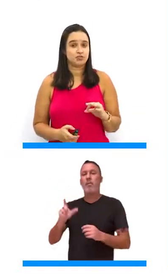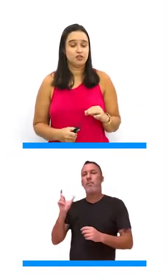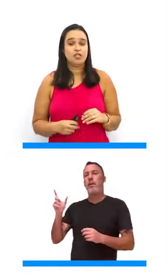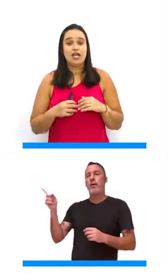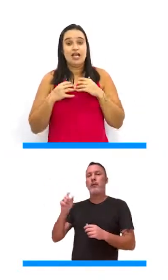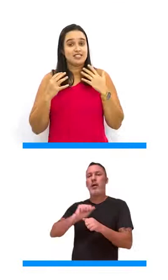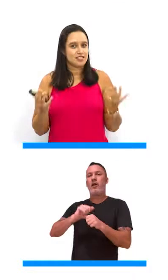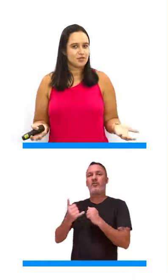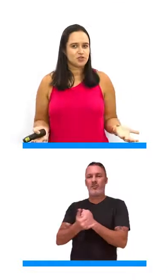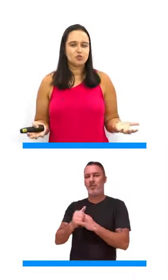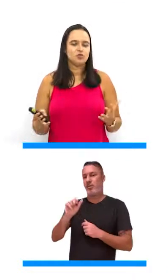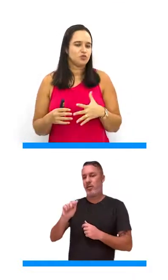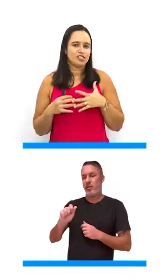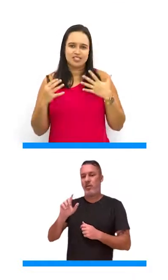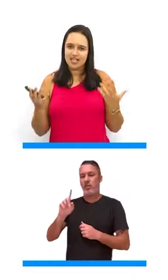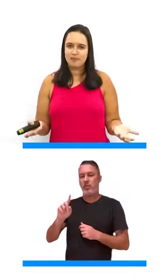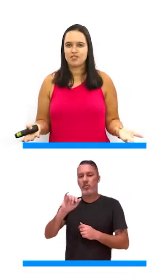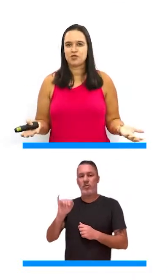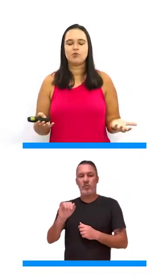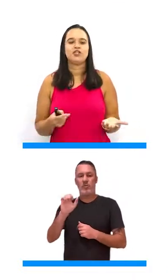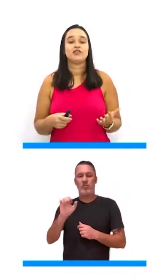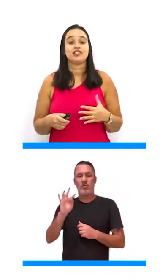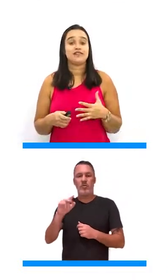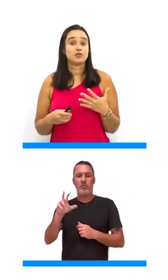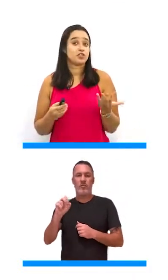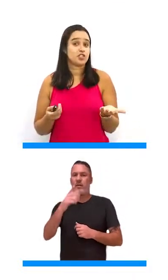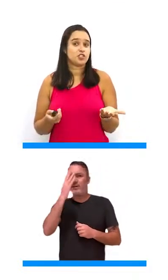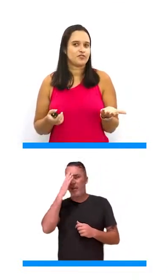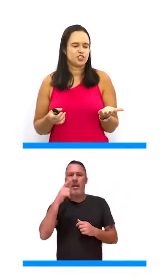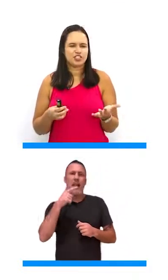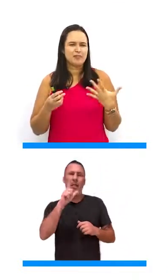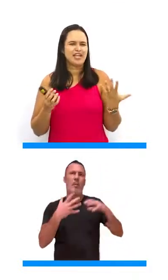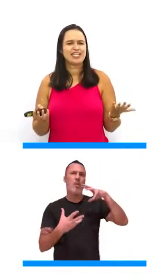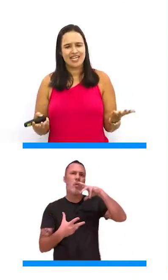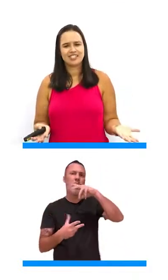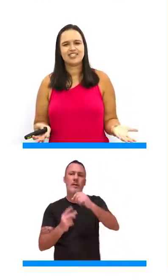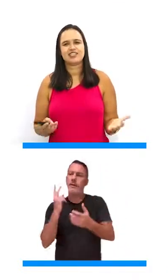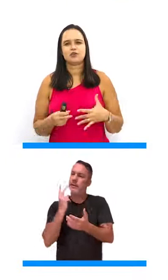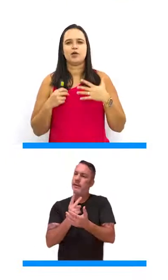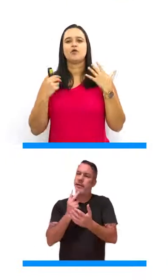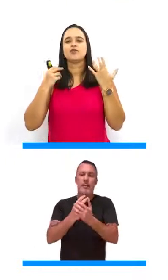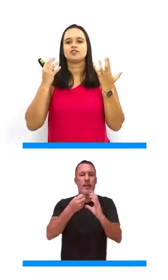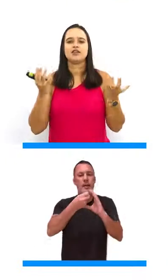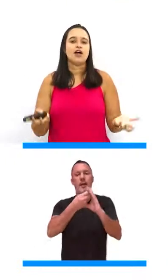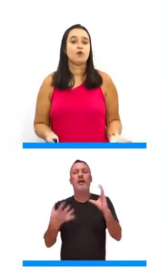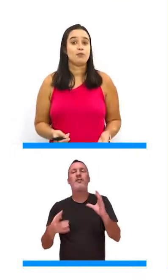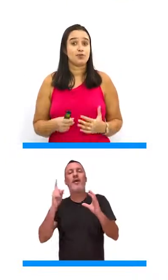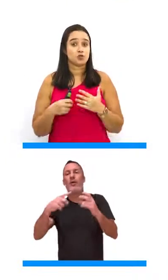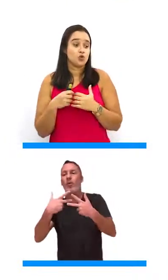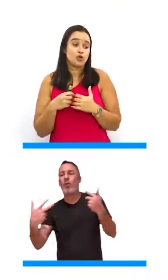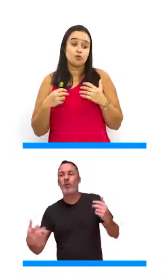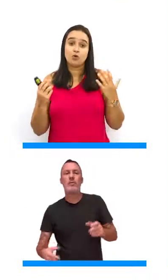adjetivo. As línguas do mundo, sempre se comunicam através do adjetivo. A gente sempre caracteriza alguma coisa,